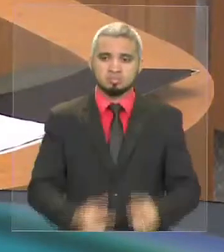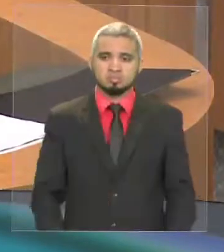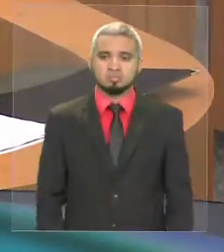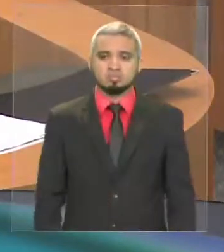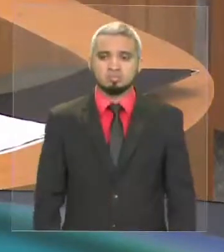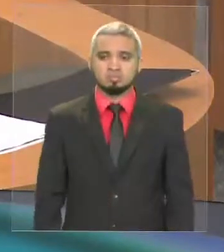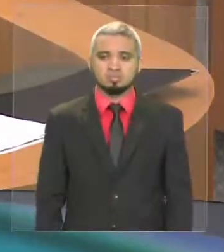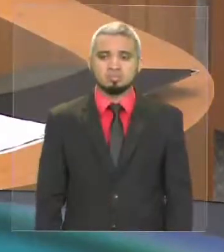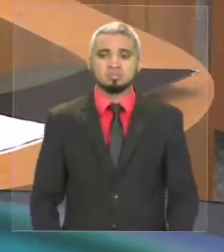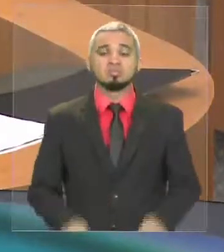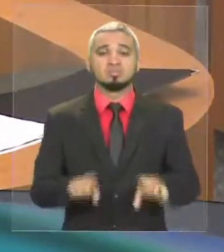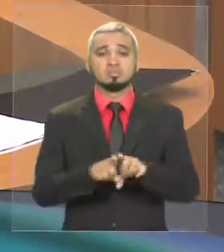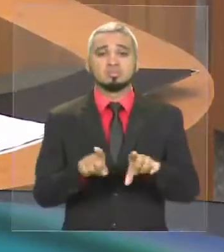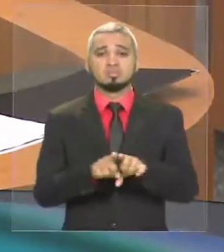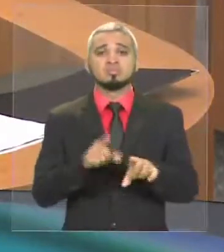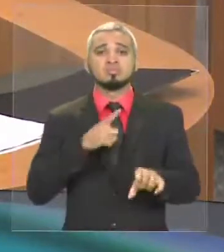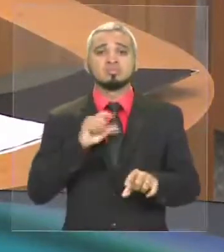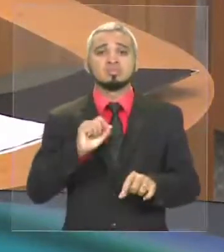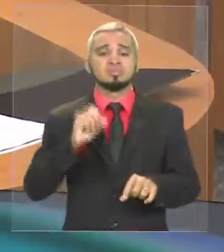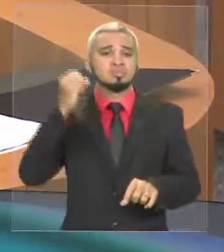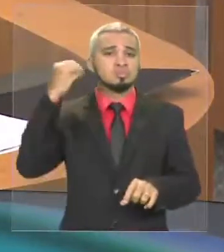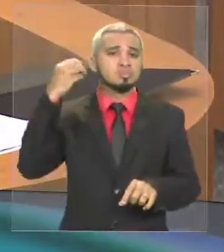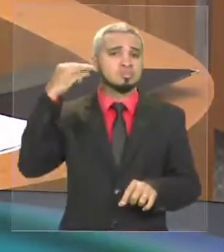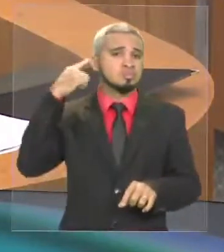bem como a sinalização sonora